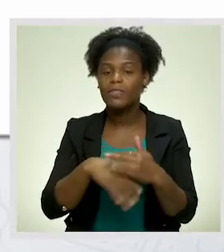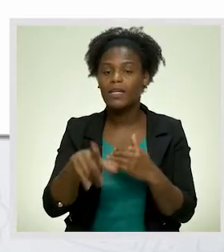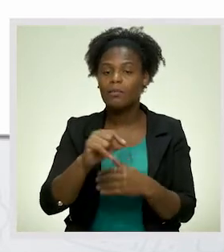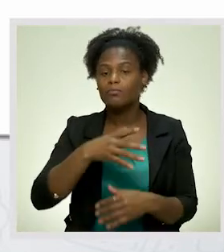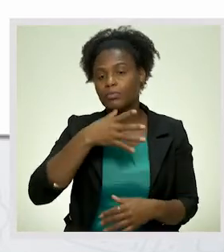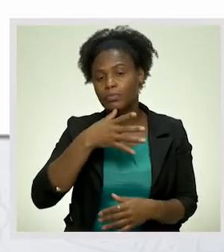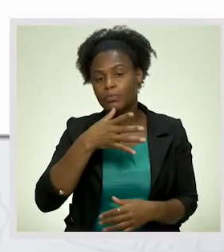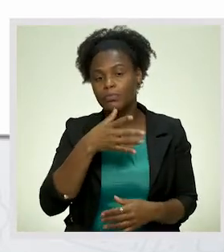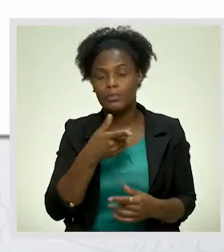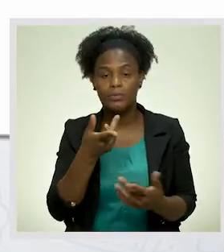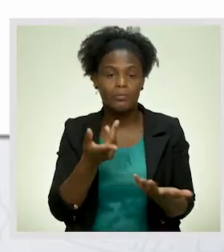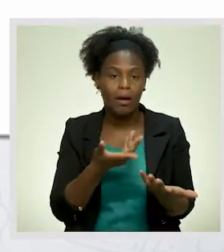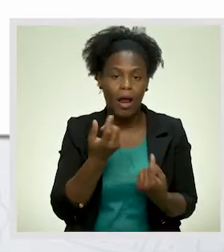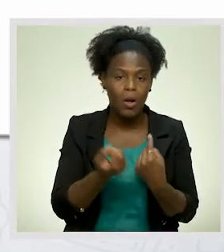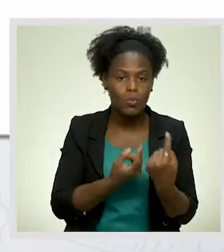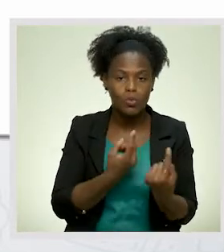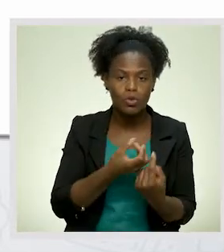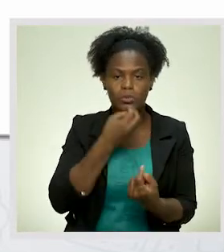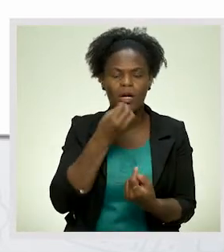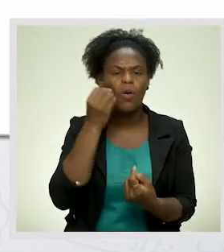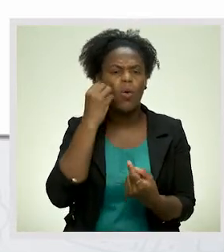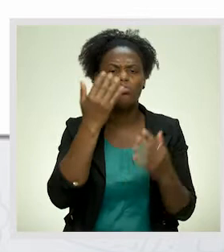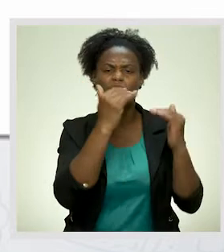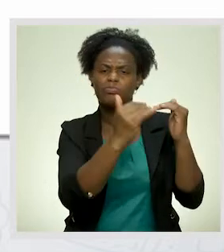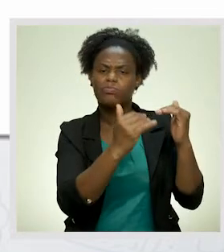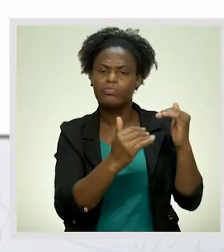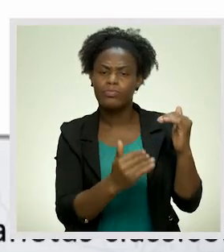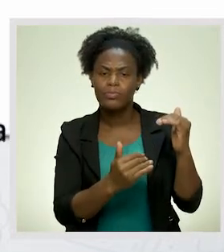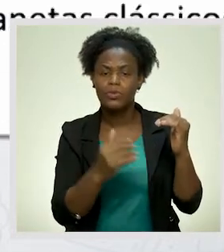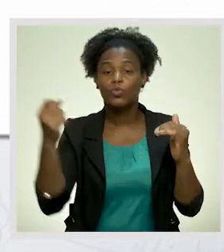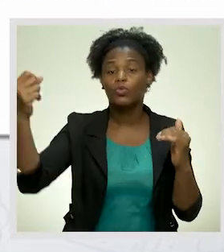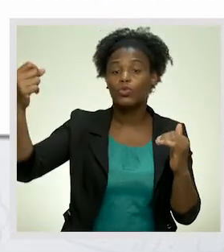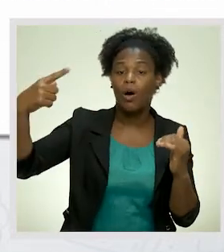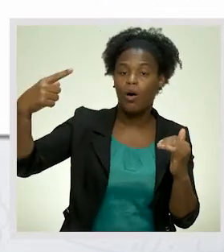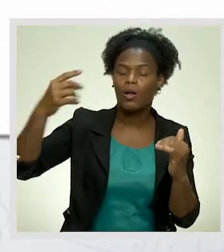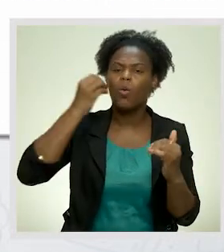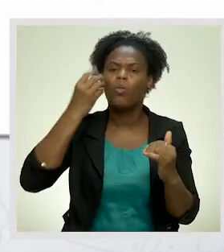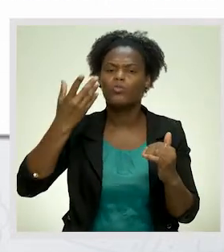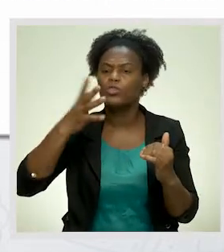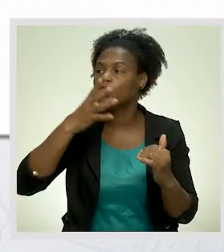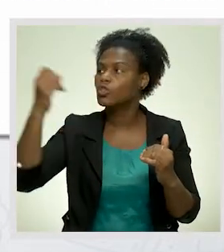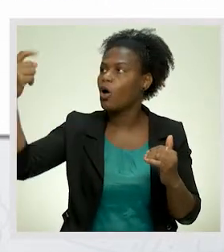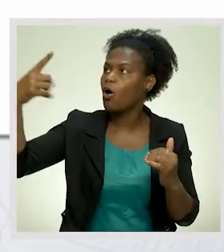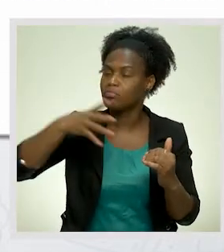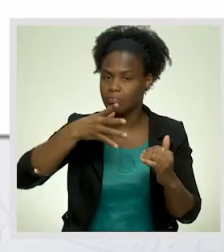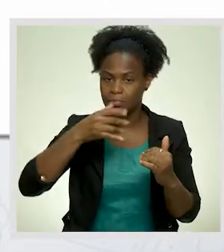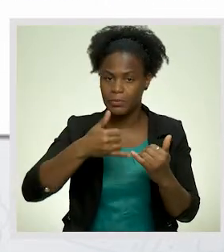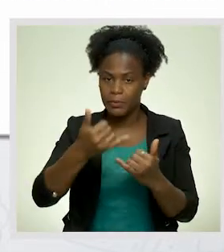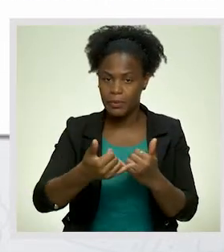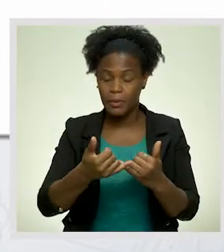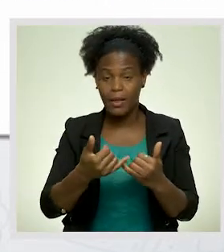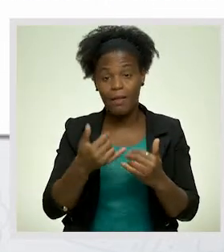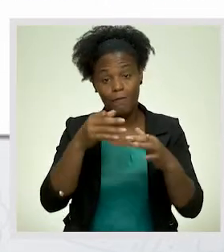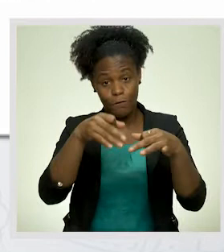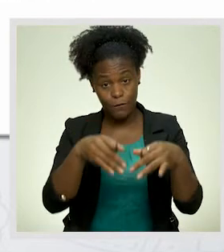apresentação de algumas características do Sol. E, por fim,